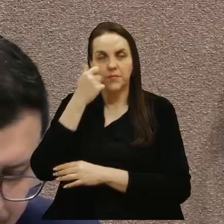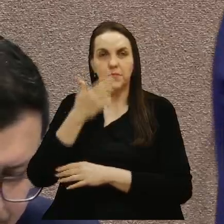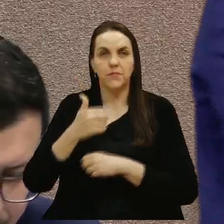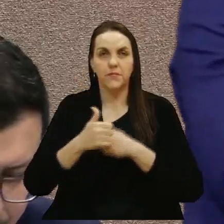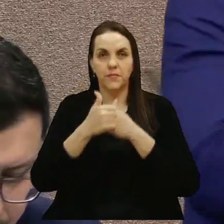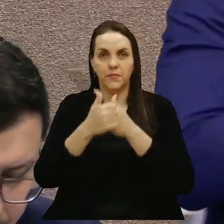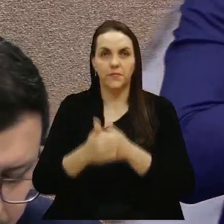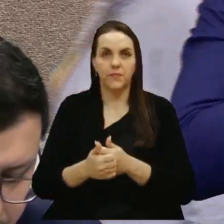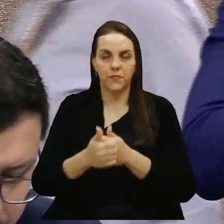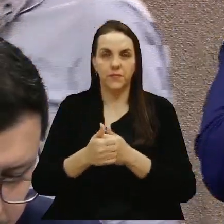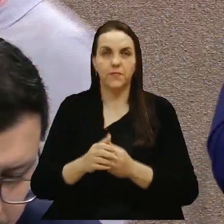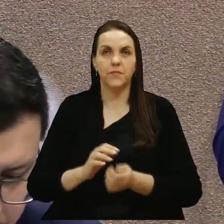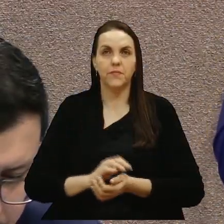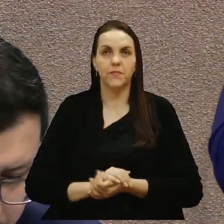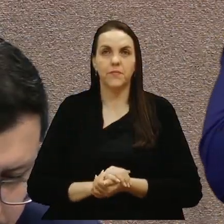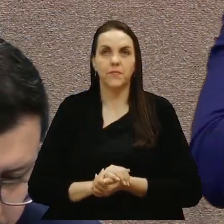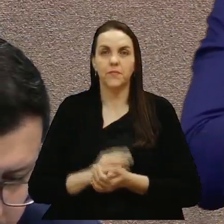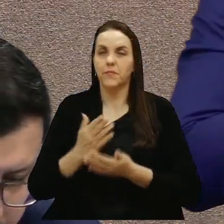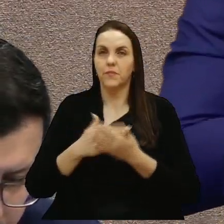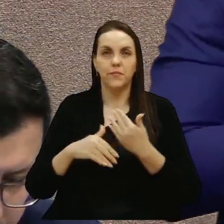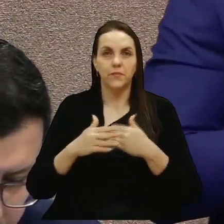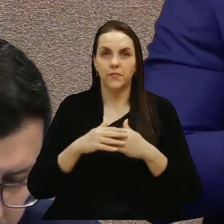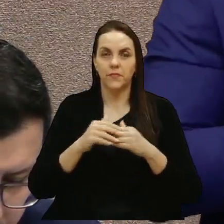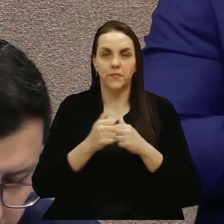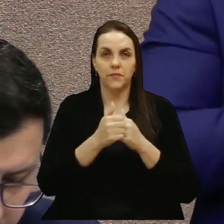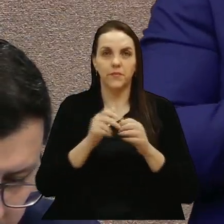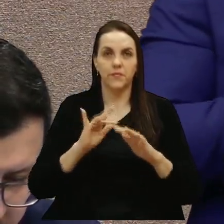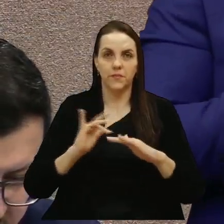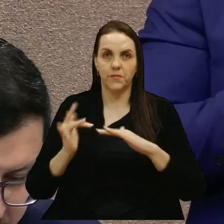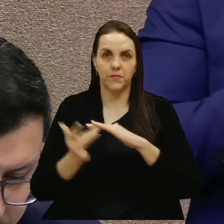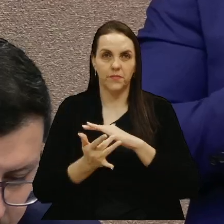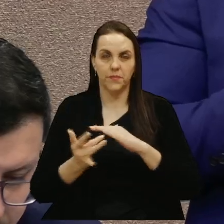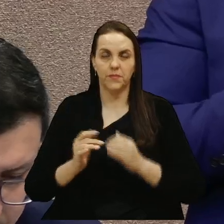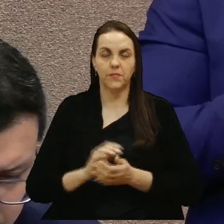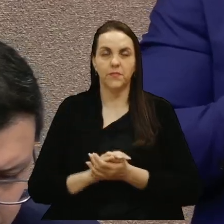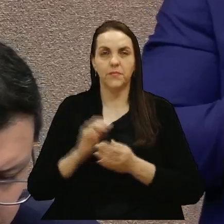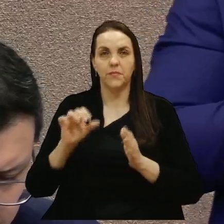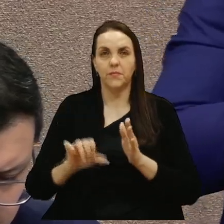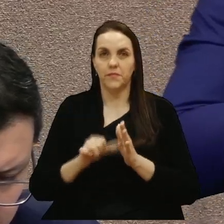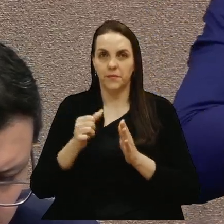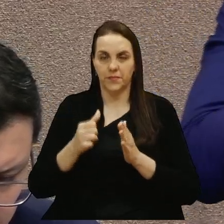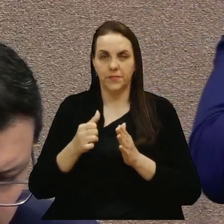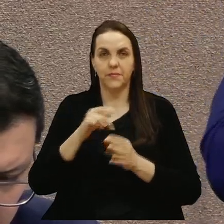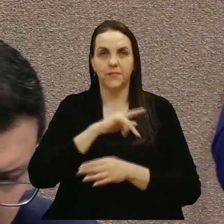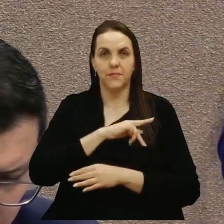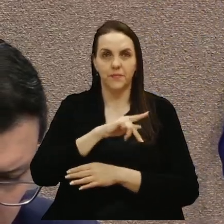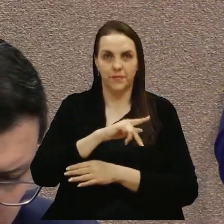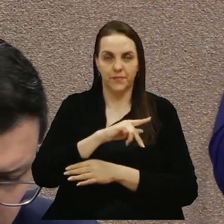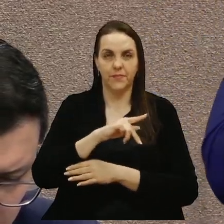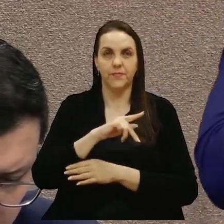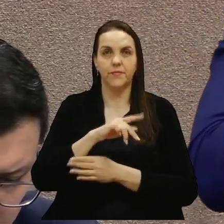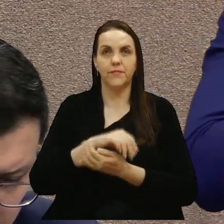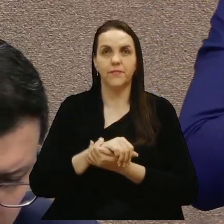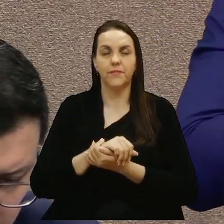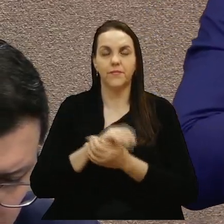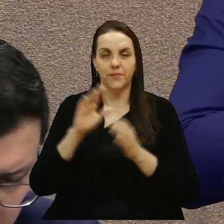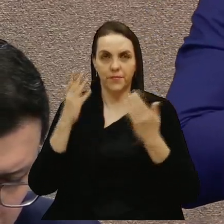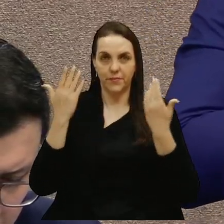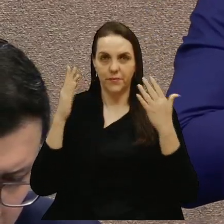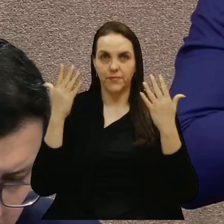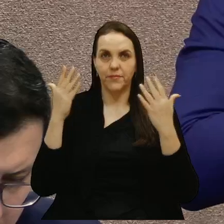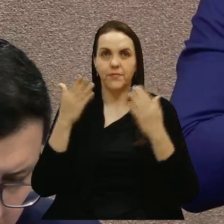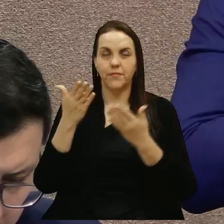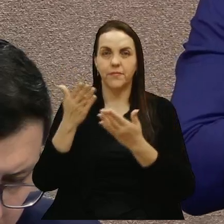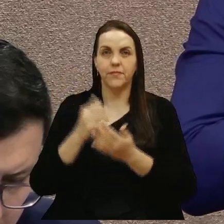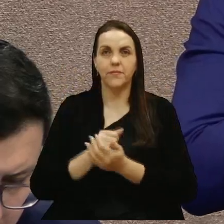acompanham presencialmente, a todos que nos acompanham pelas redes sociais. Primeiramente, senhor presidente, gostaria de fazer um voto de congratulações